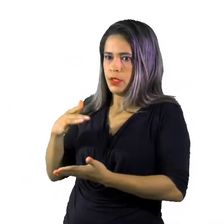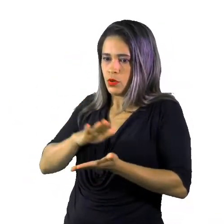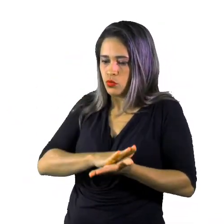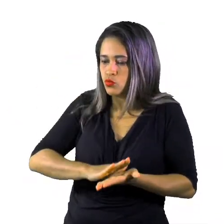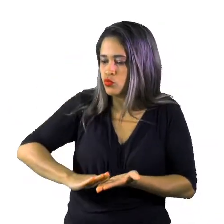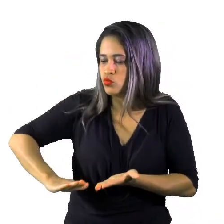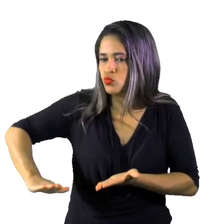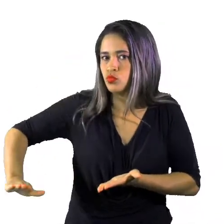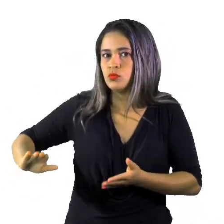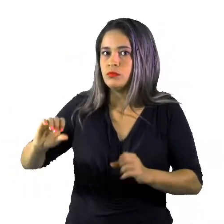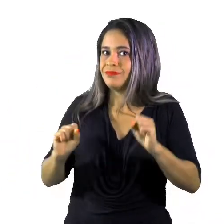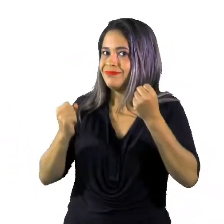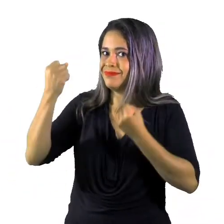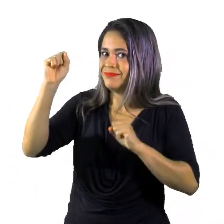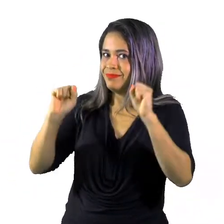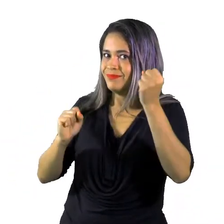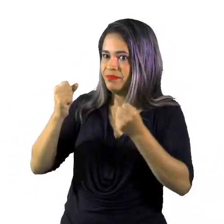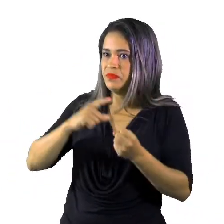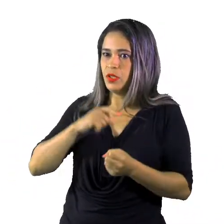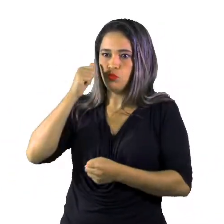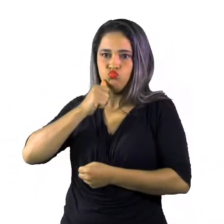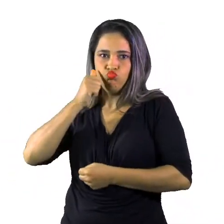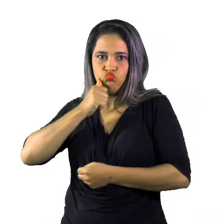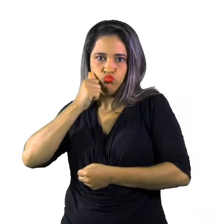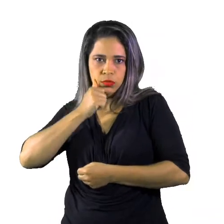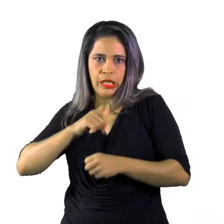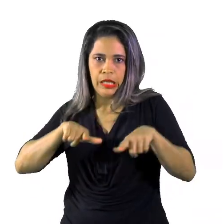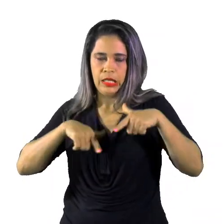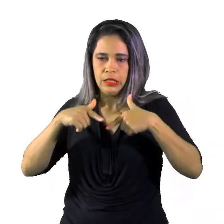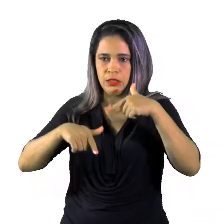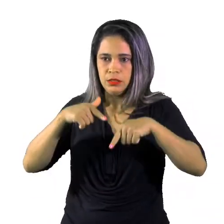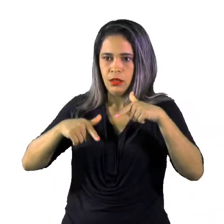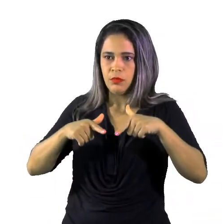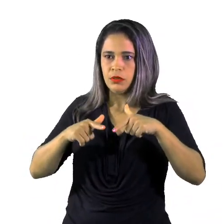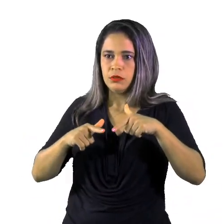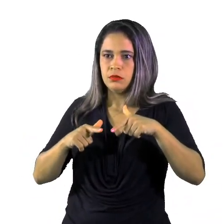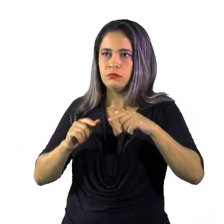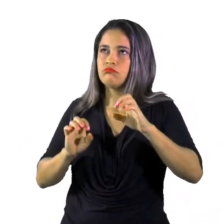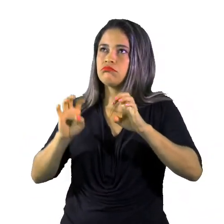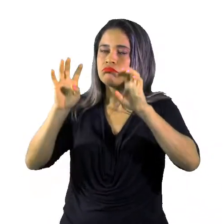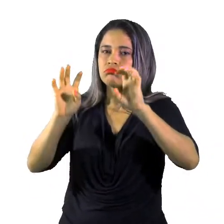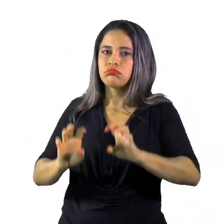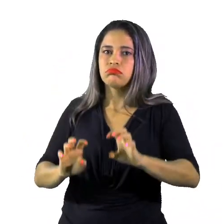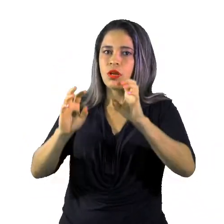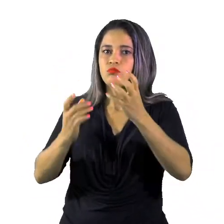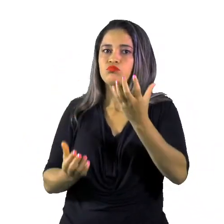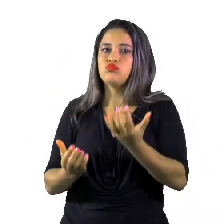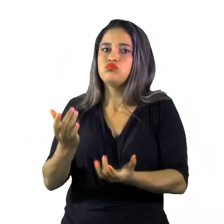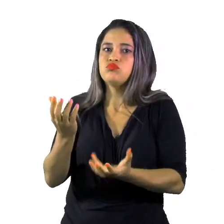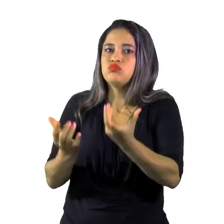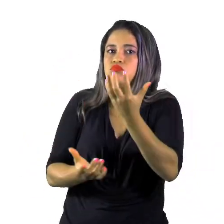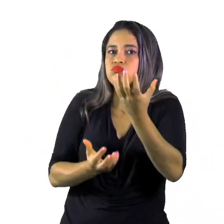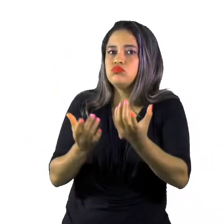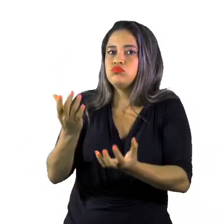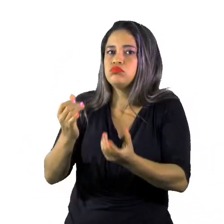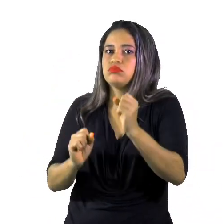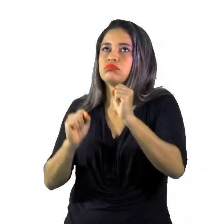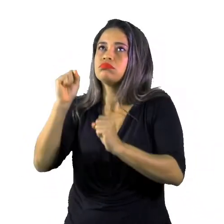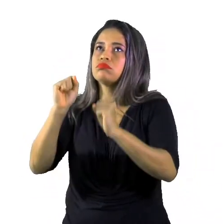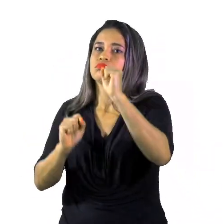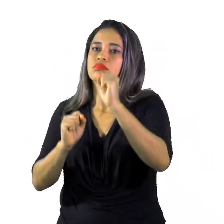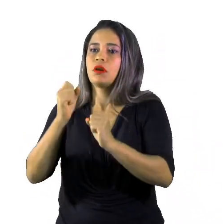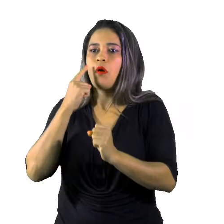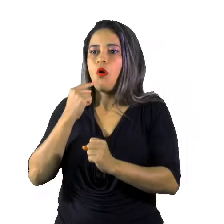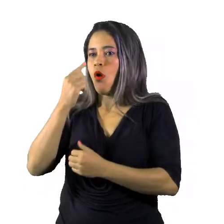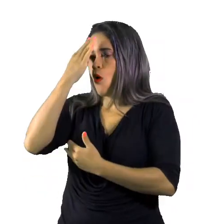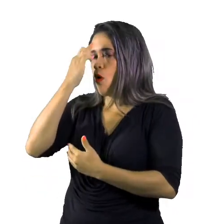fábrica, tá? Que daí já são mulheres trabalhando em máquinas têxteis a vapor. Ok, pessoal? Isso daí ele ilustra